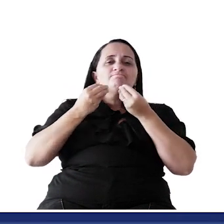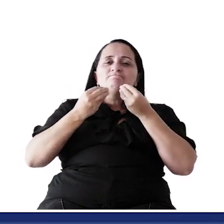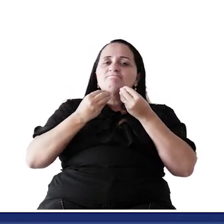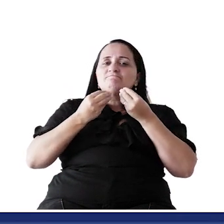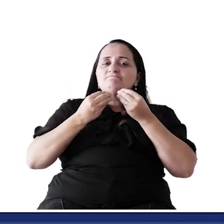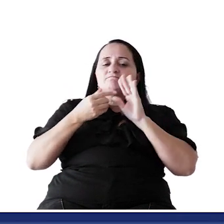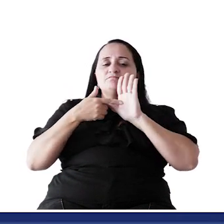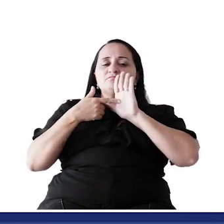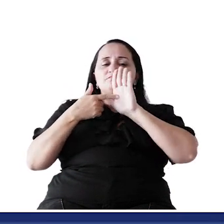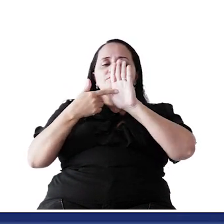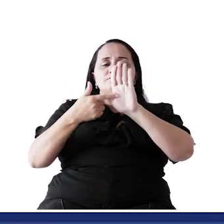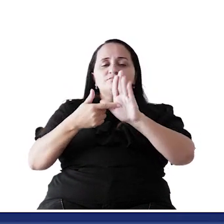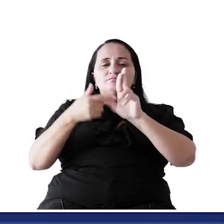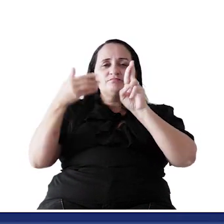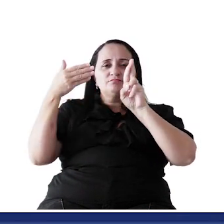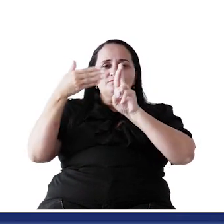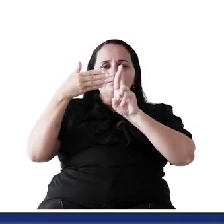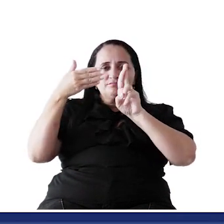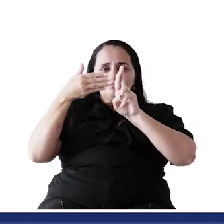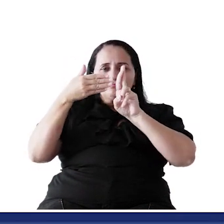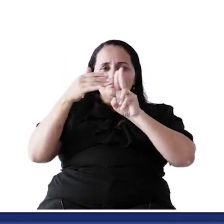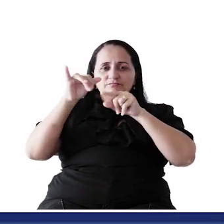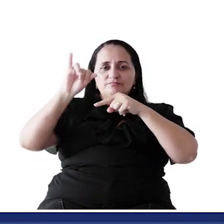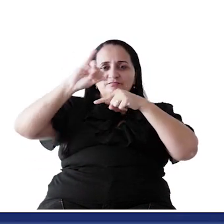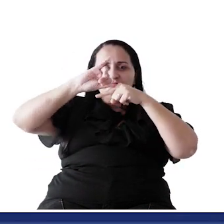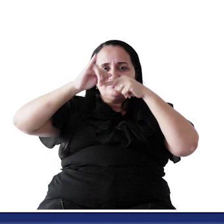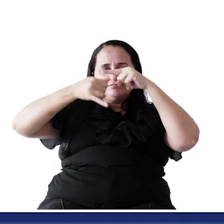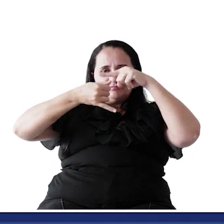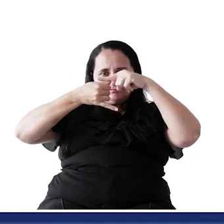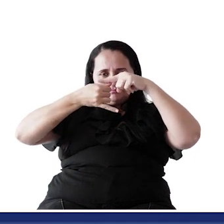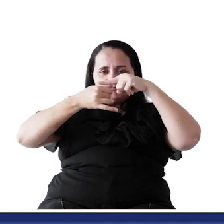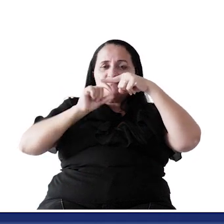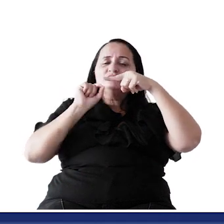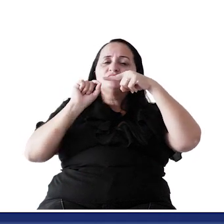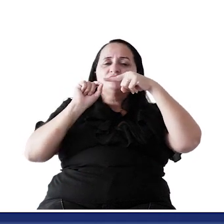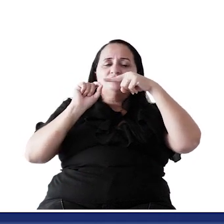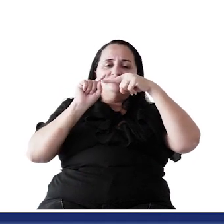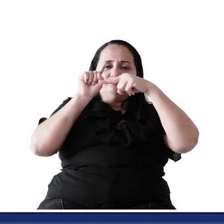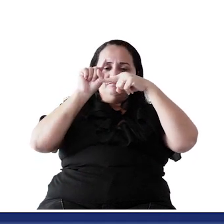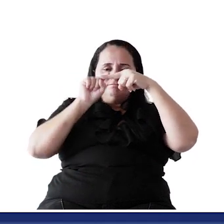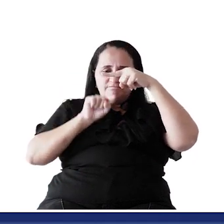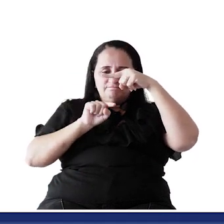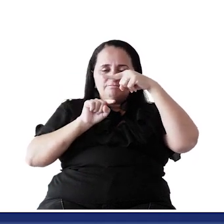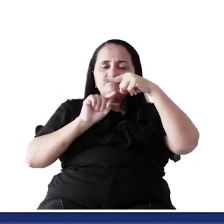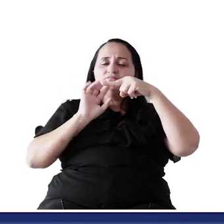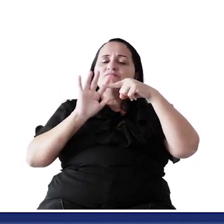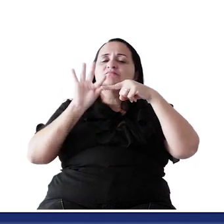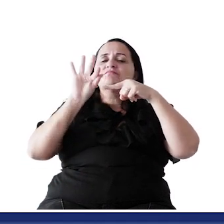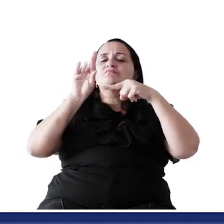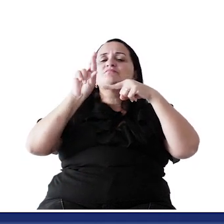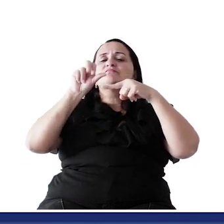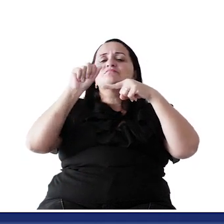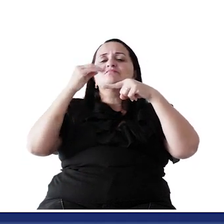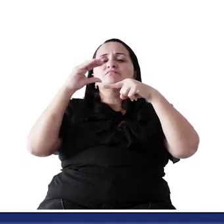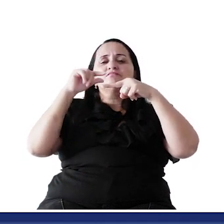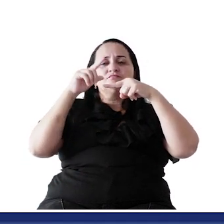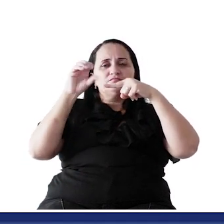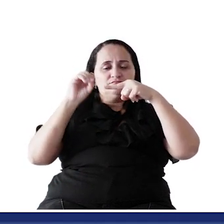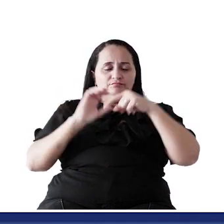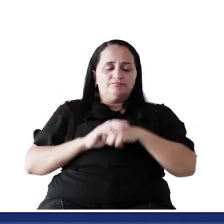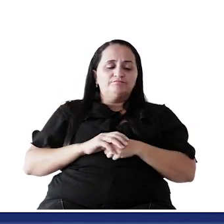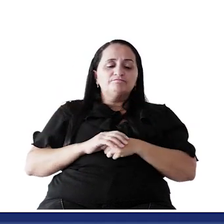de representar a fração. Imaginem que a minha régua tem uma medida de